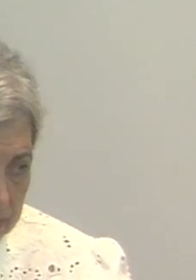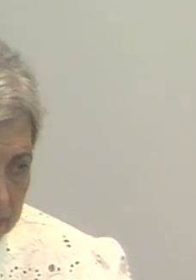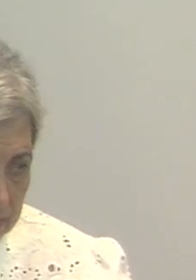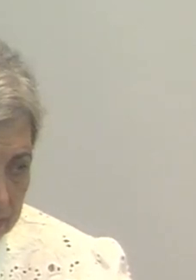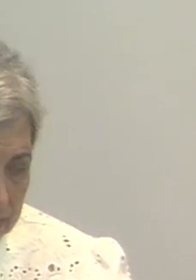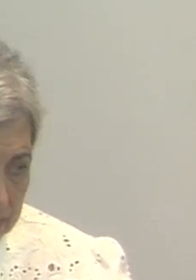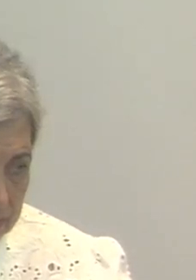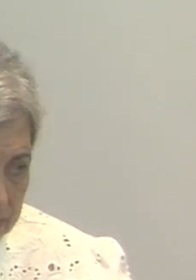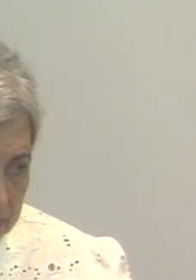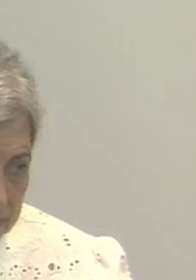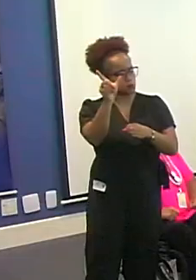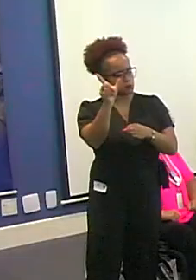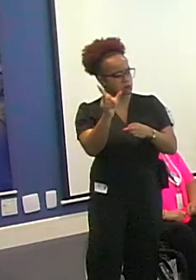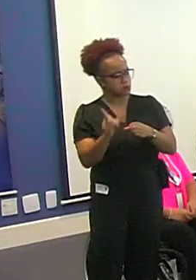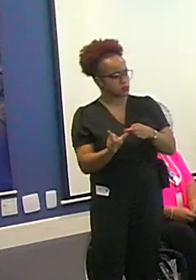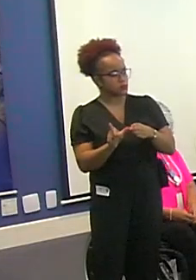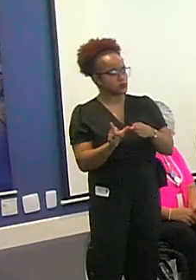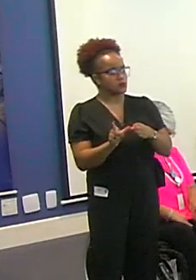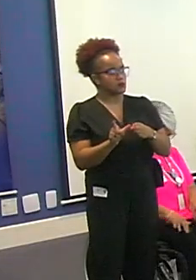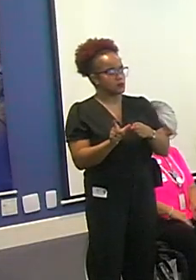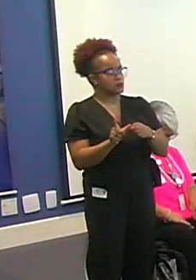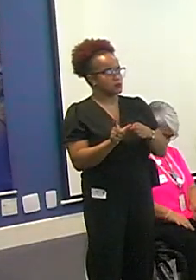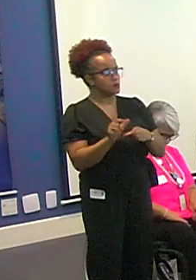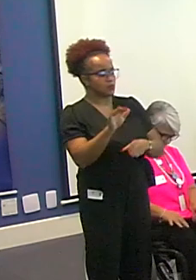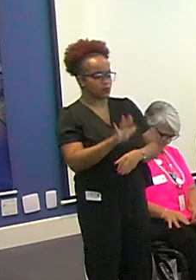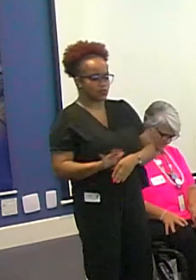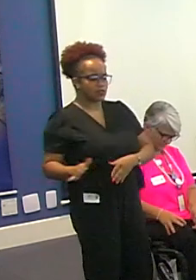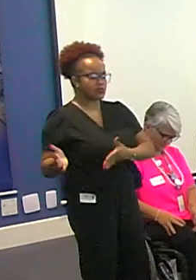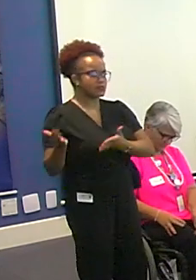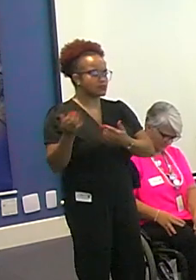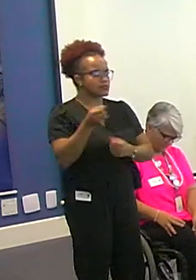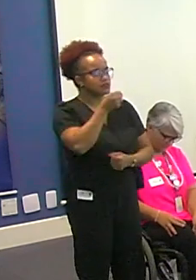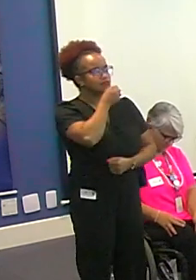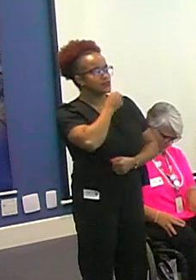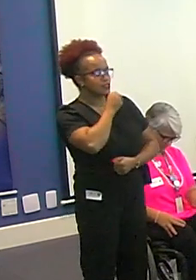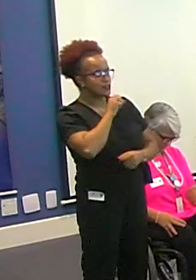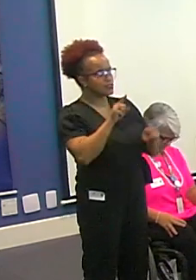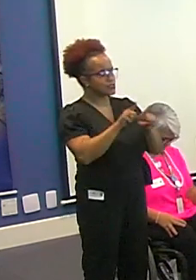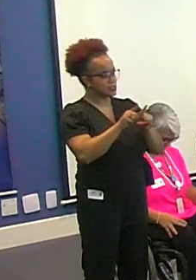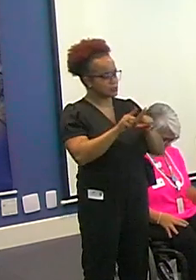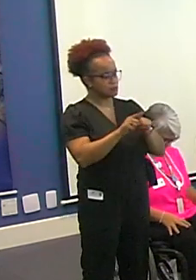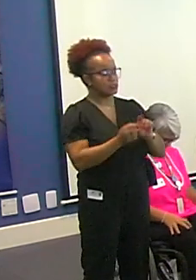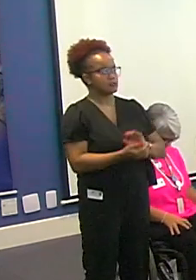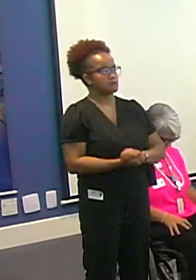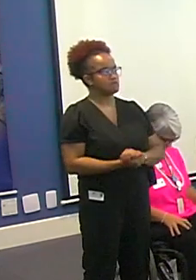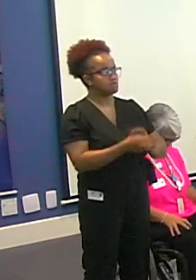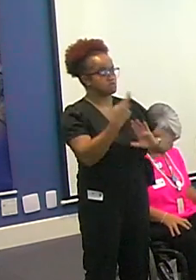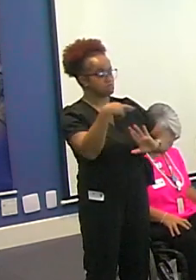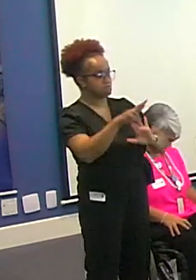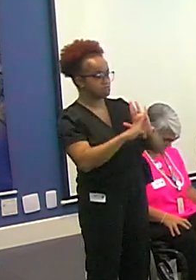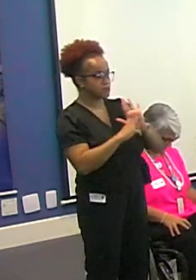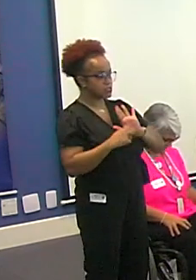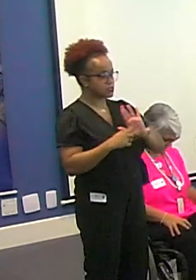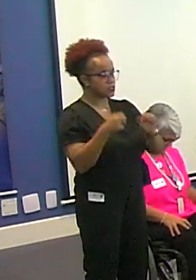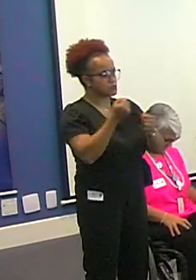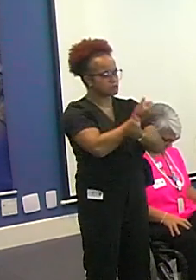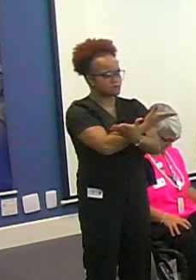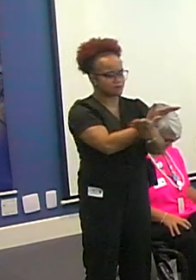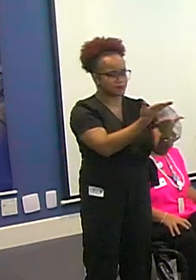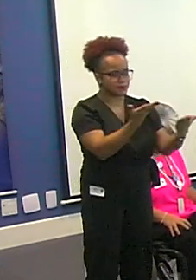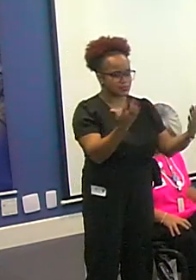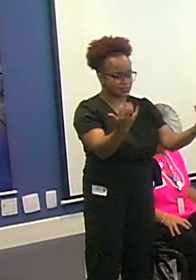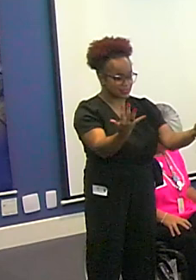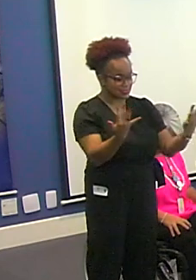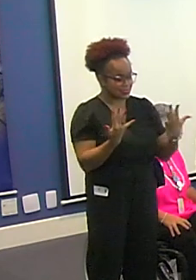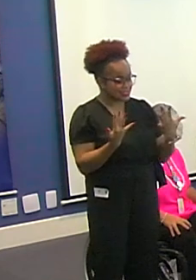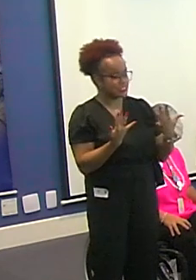Comissão da Pessoa, da Criança, Adolescente e da Pessoa Idosa, estar representado até aqui com esse auditório lotado,